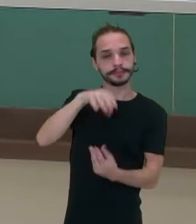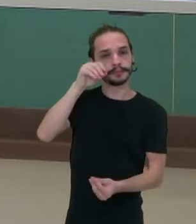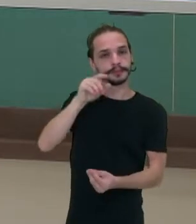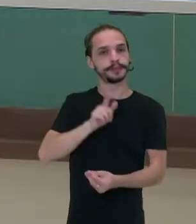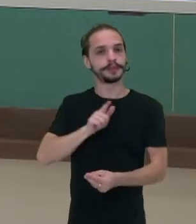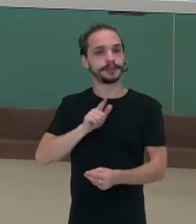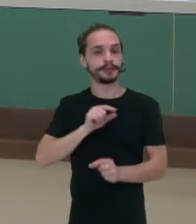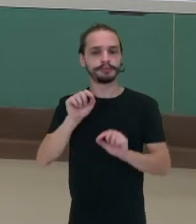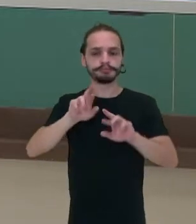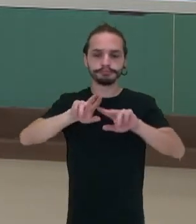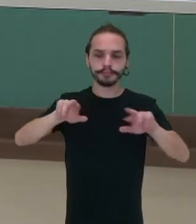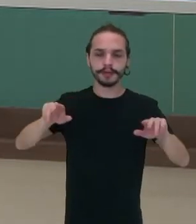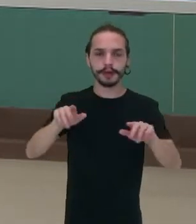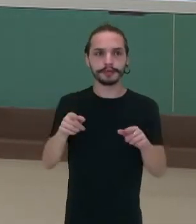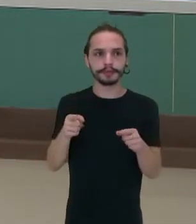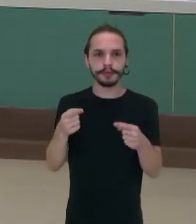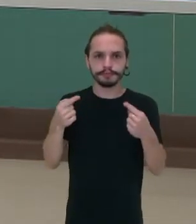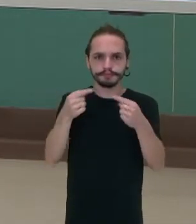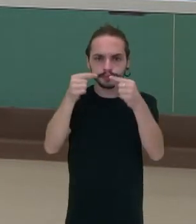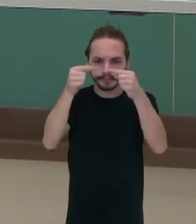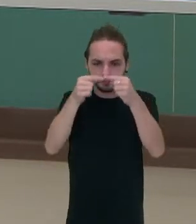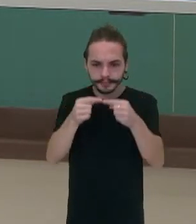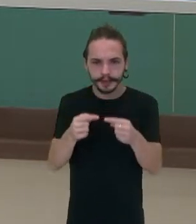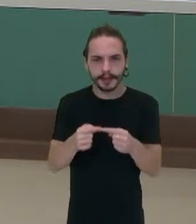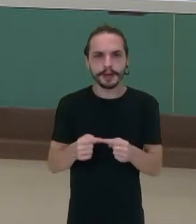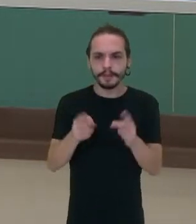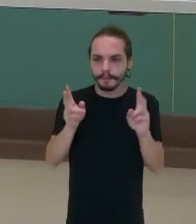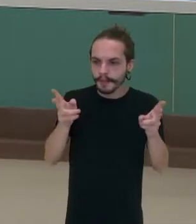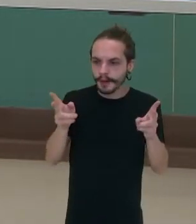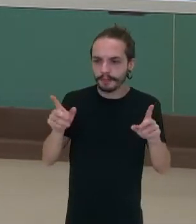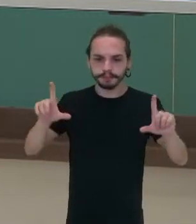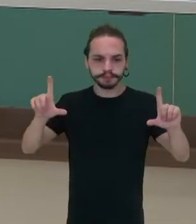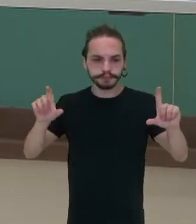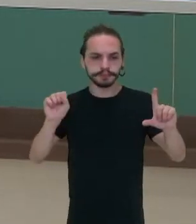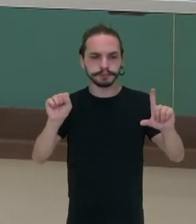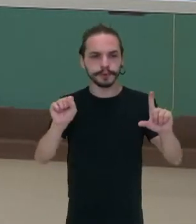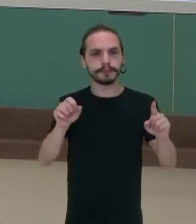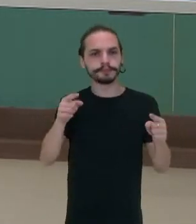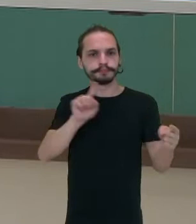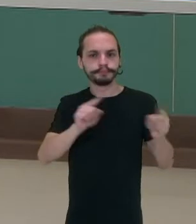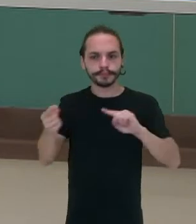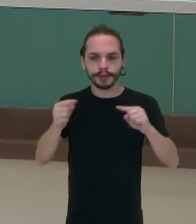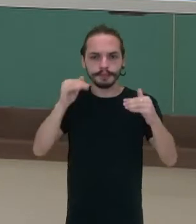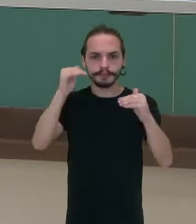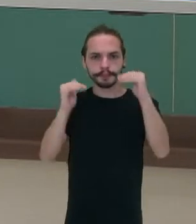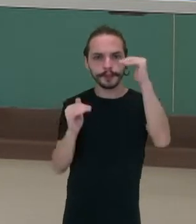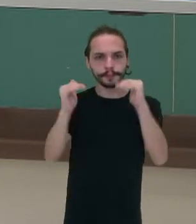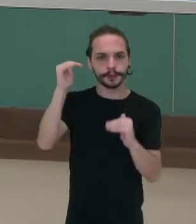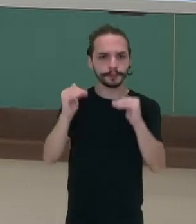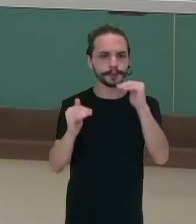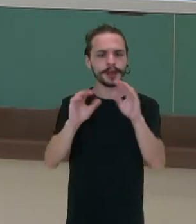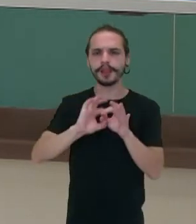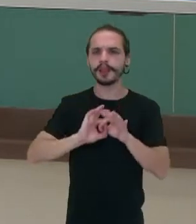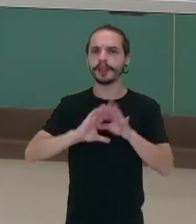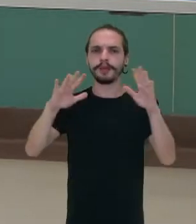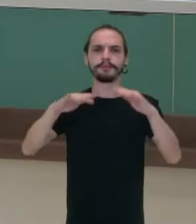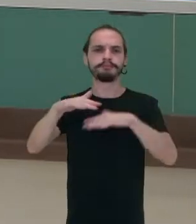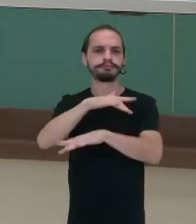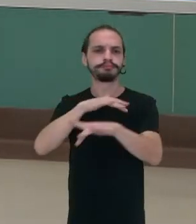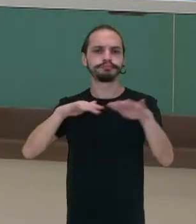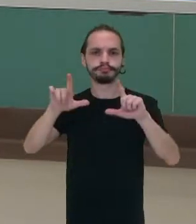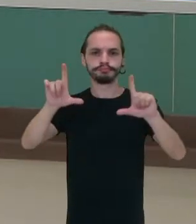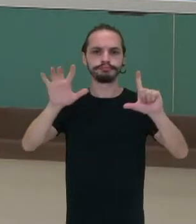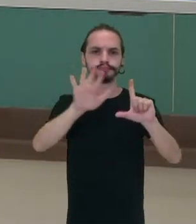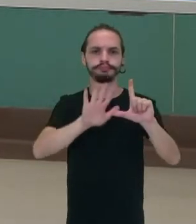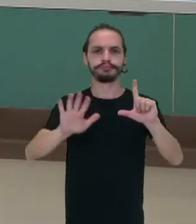teatralidade, nós temos a simetria, ou seja, pode ter várias pessoas num lado da tela, outro lado não tem nada. Então nós temos essa coisa dessa liberdade da movimentação. E nós